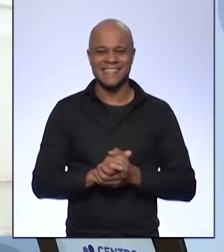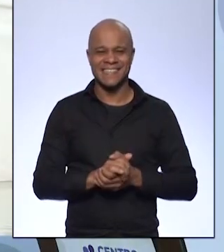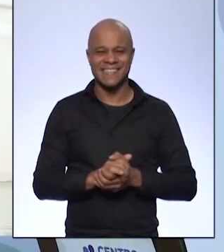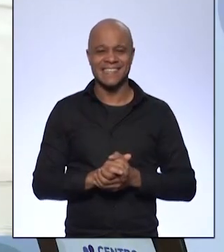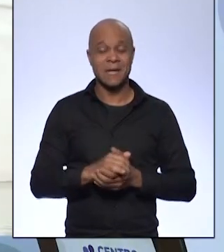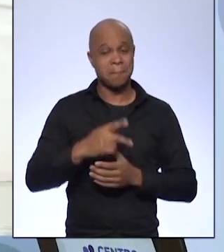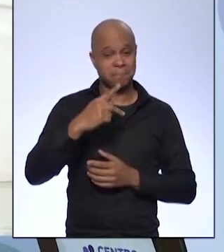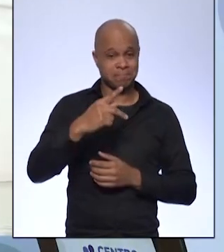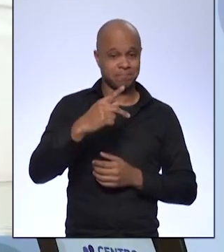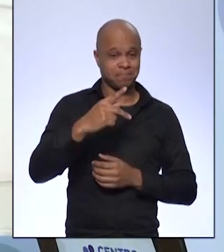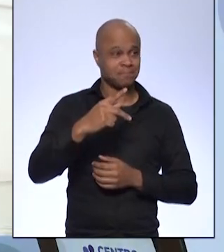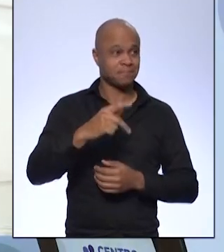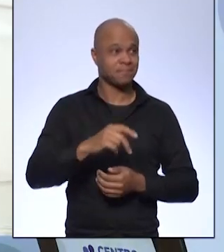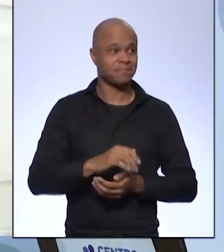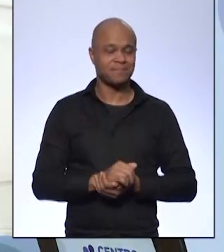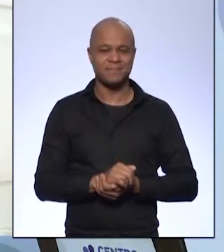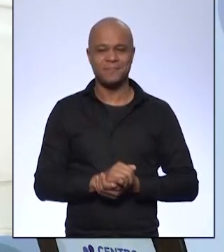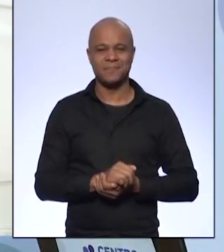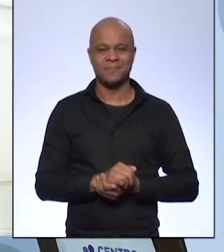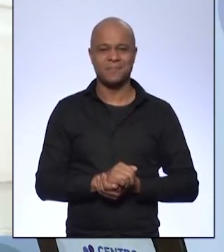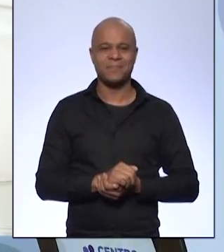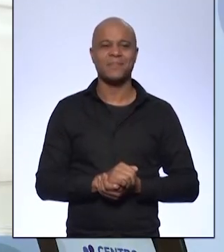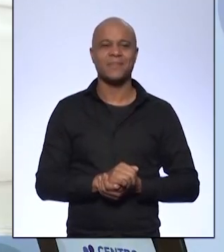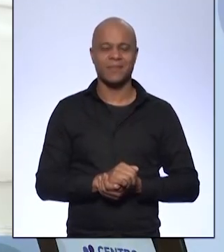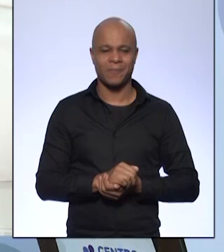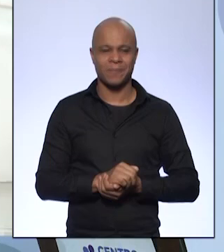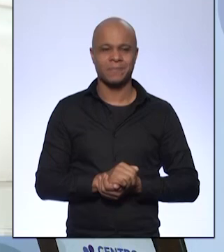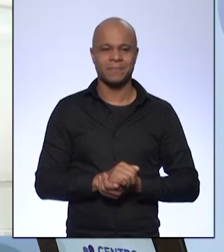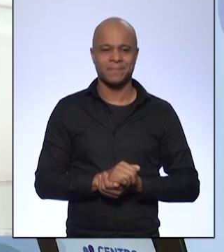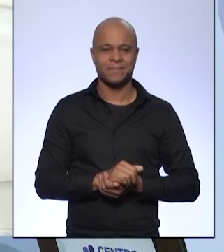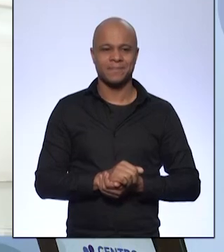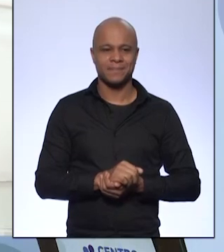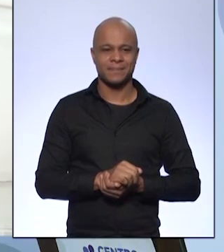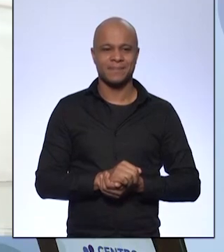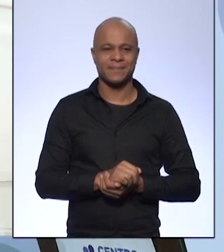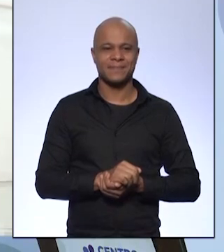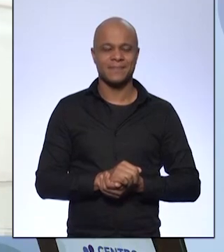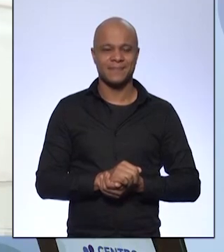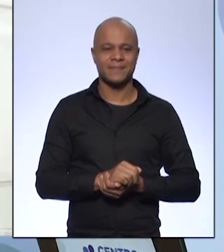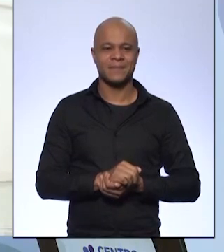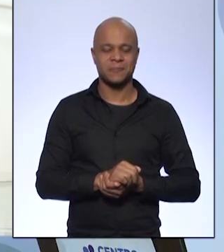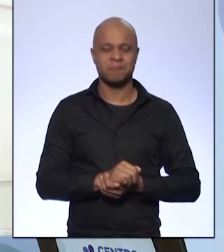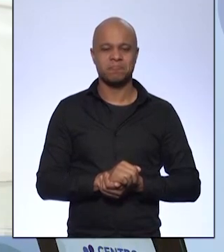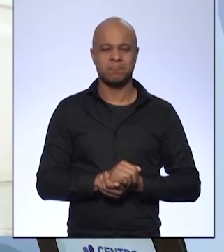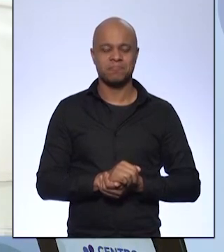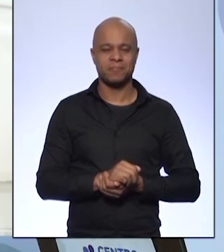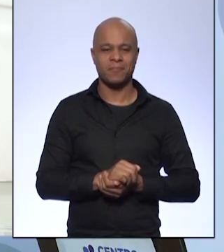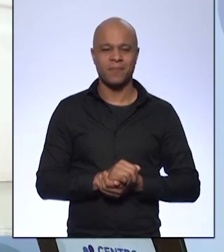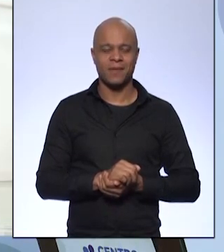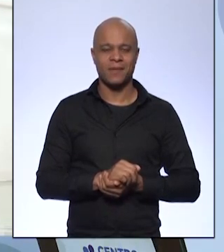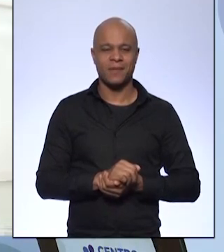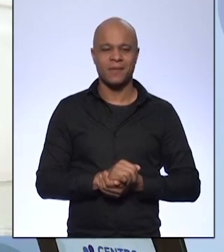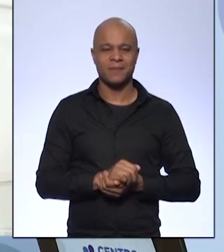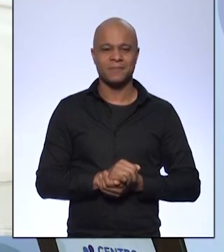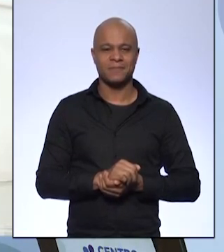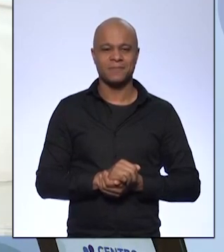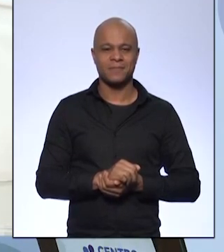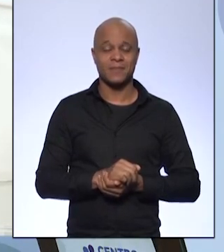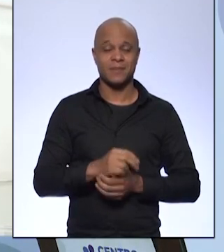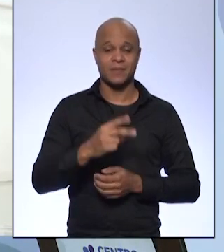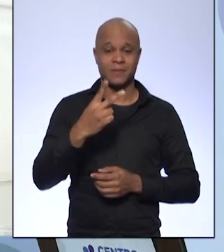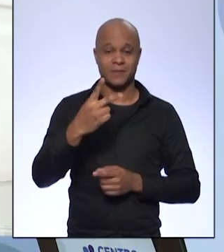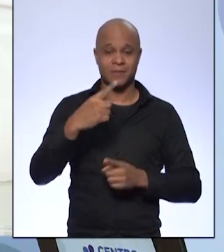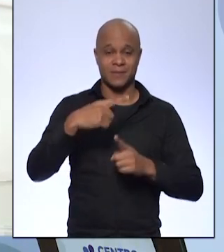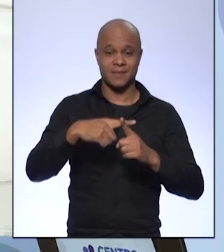P. P é o produto simples das 4 raízes. Então, vou fazer